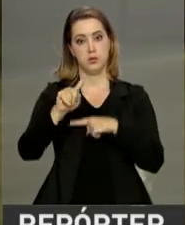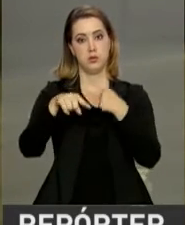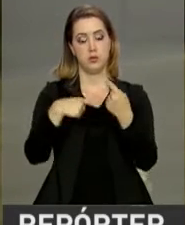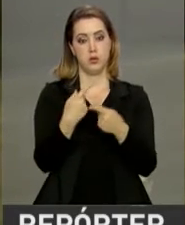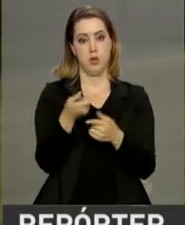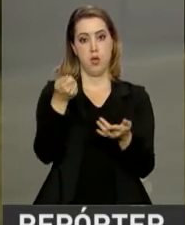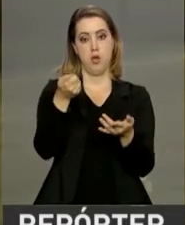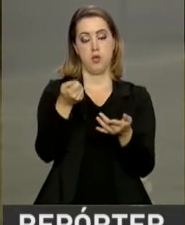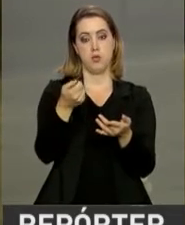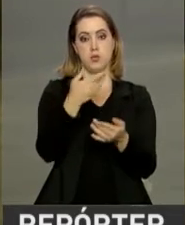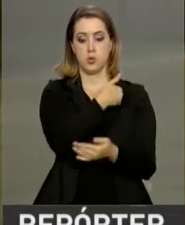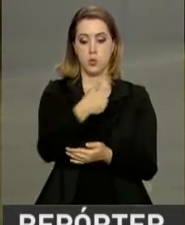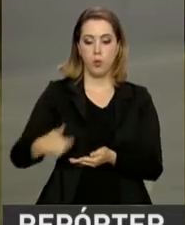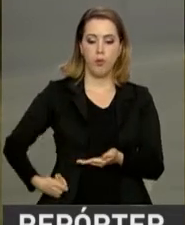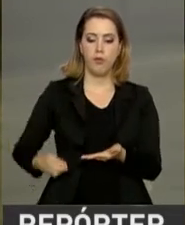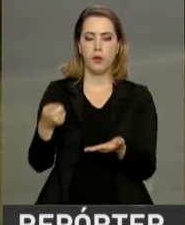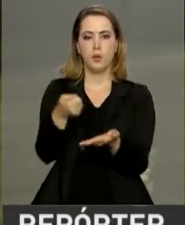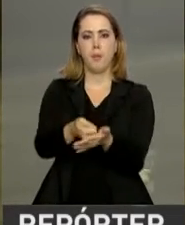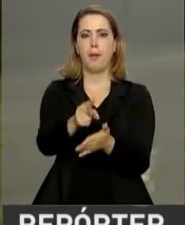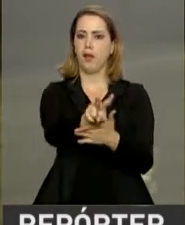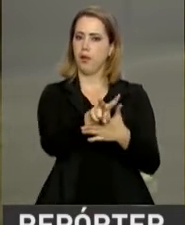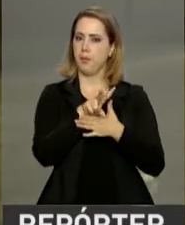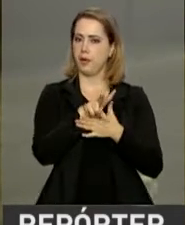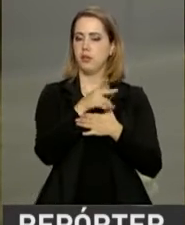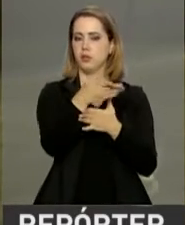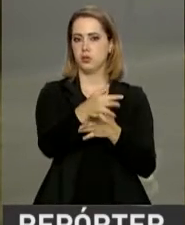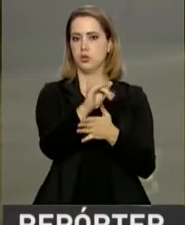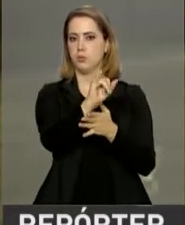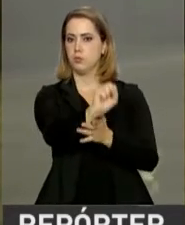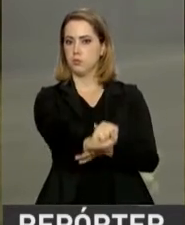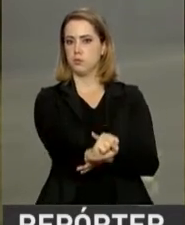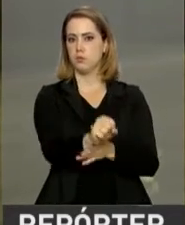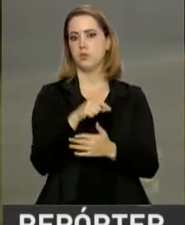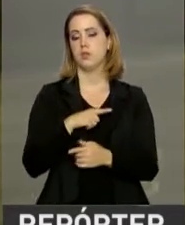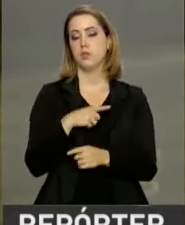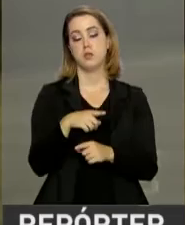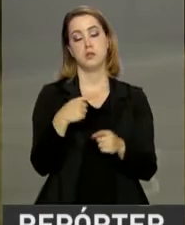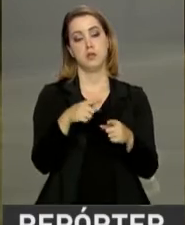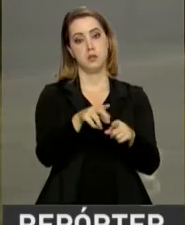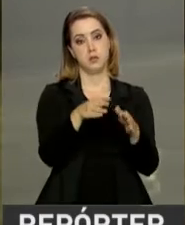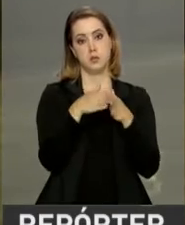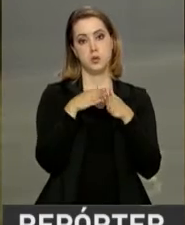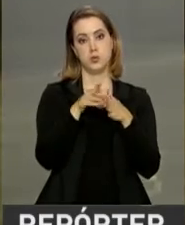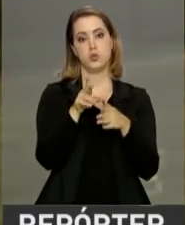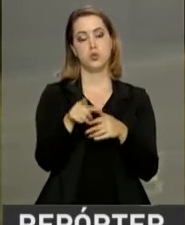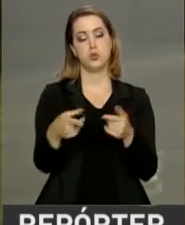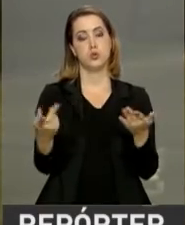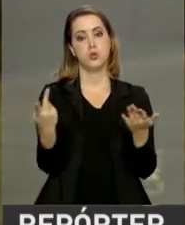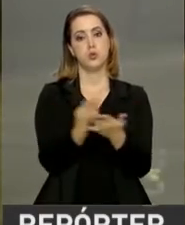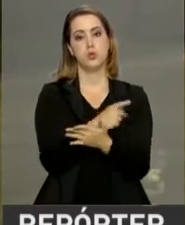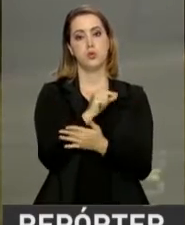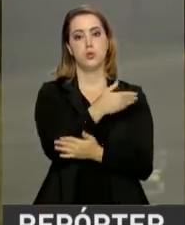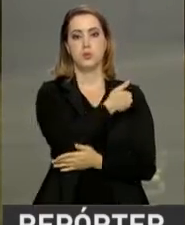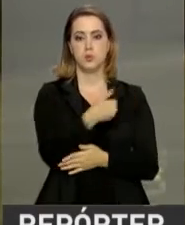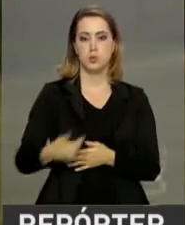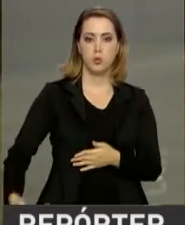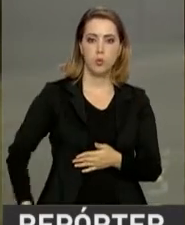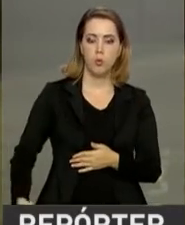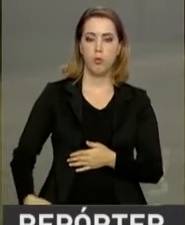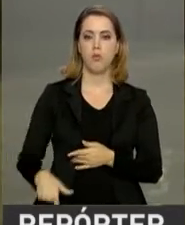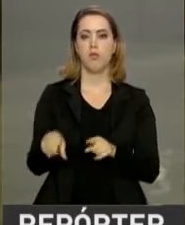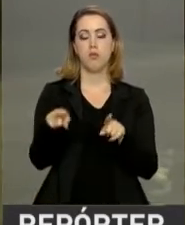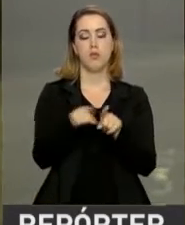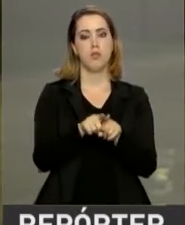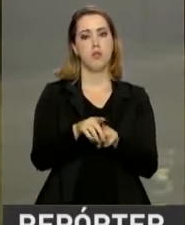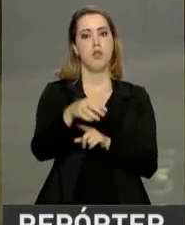do financiamento do governo federal este pedido de crédito suplementar foi feito pelo governo no congresso nacional